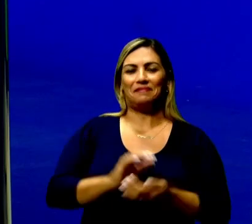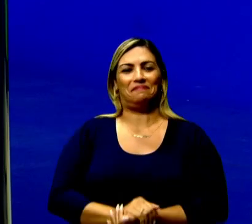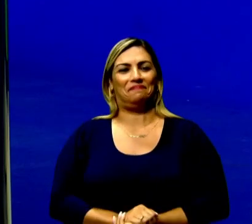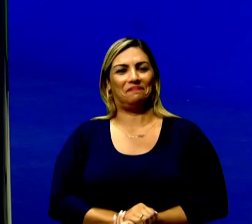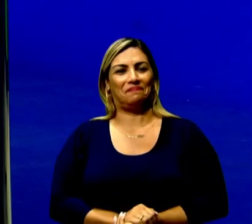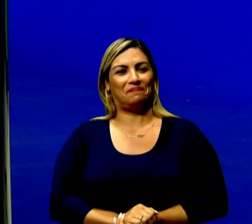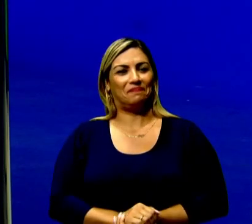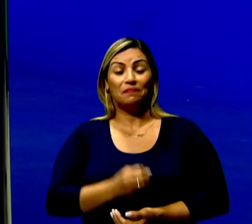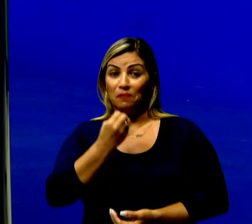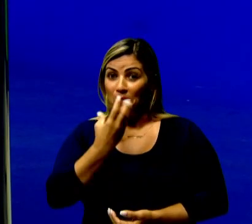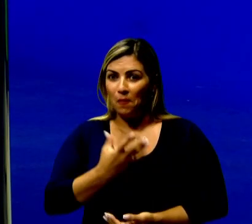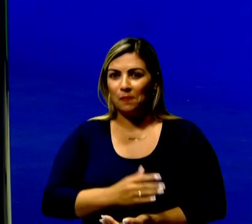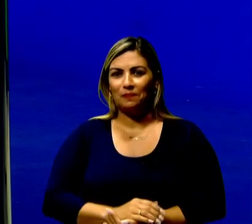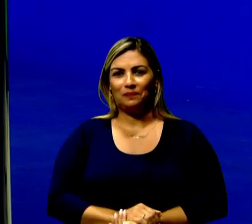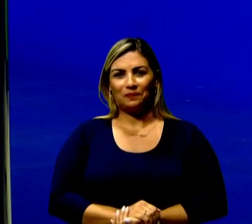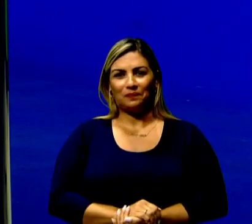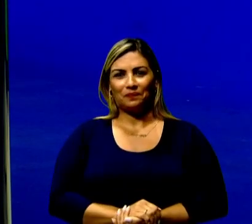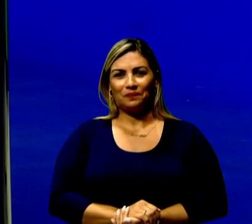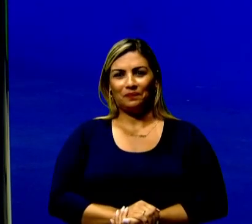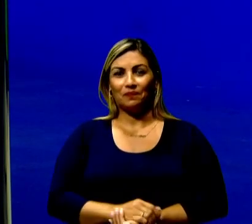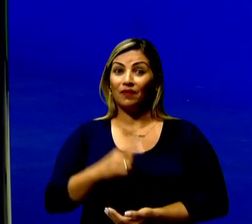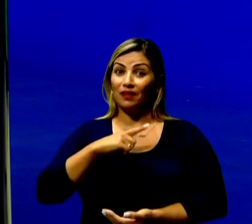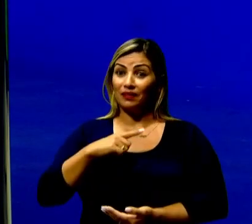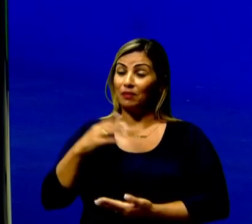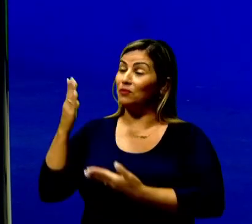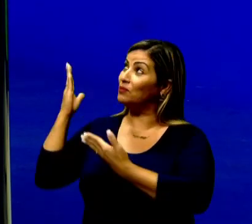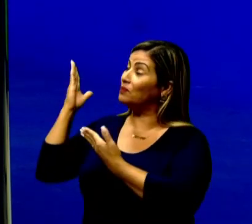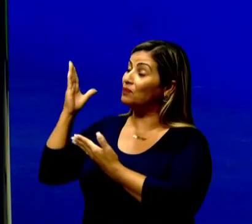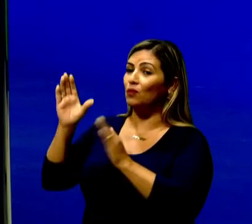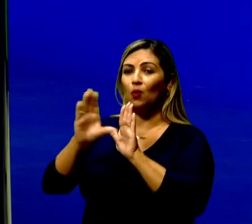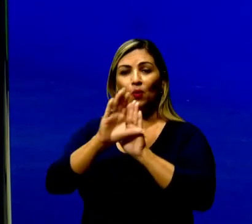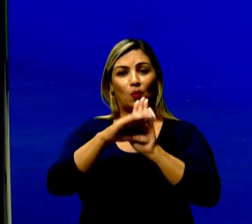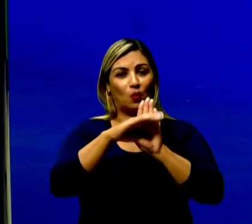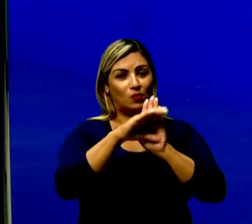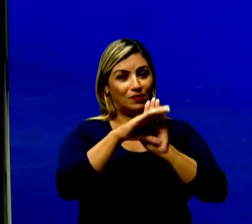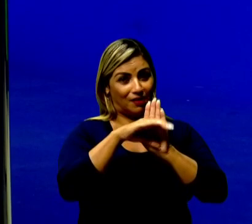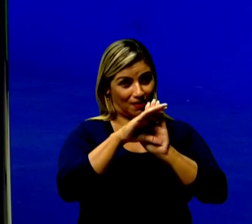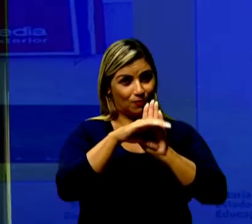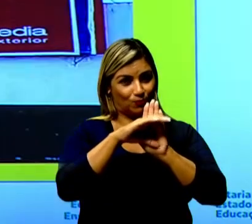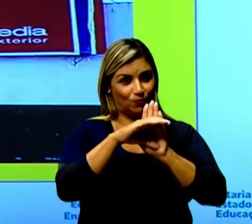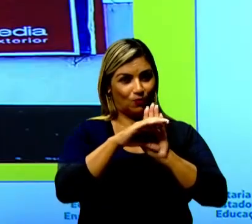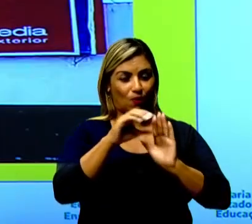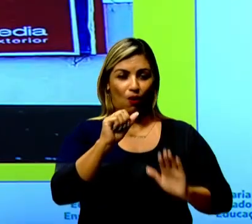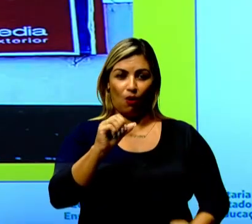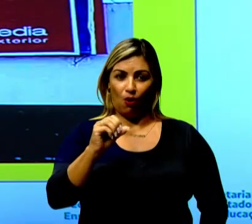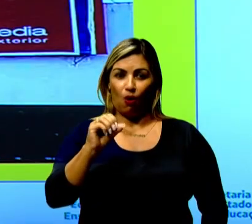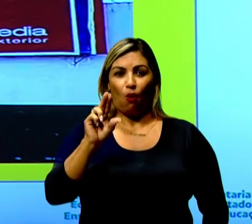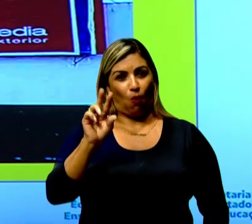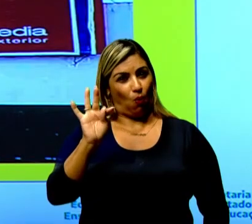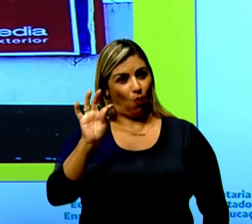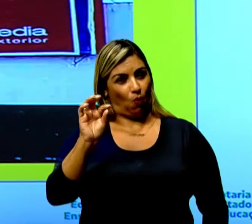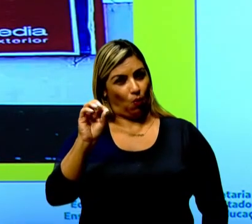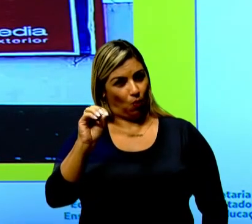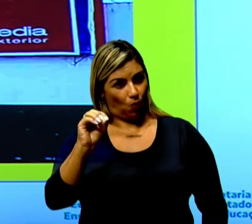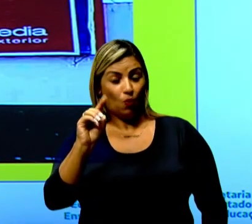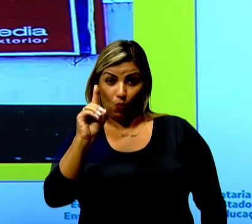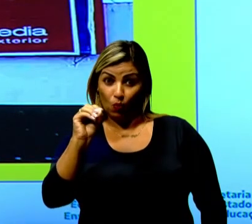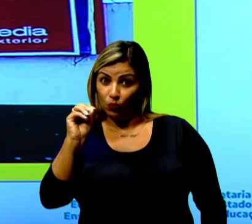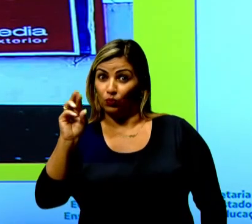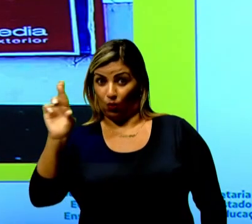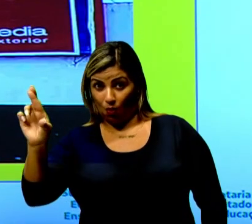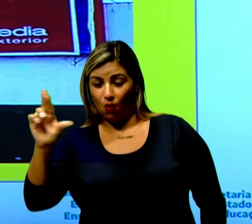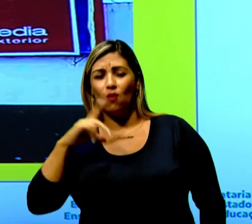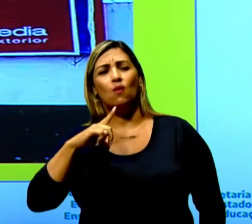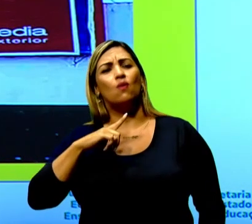vamos lá bom nós temos um conceito outdoor palavra de origem inglesa